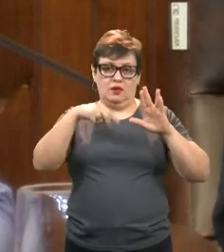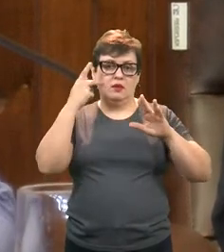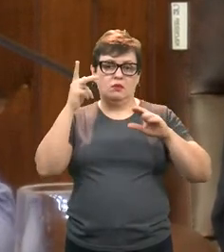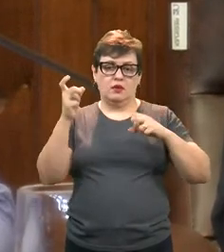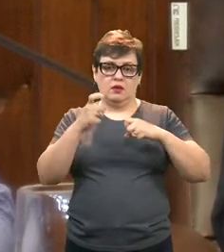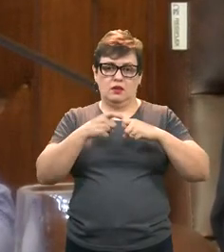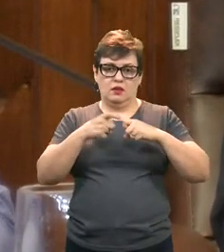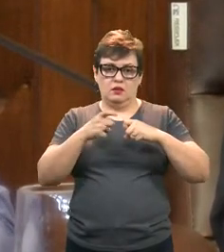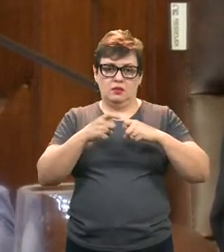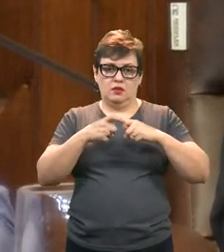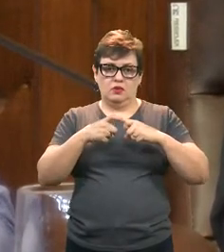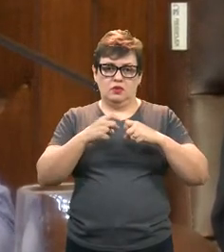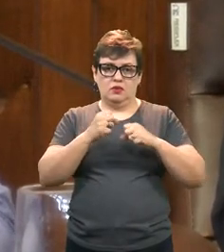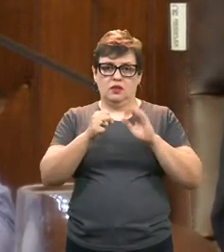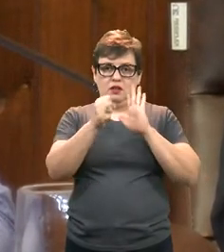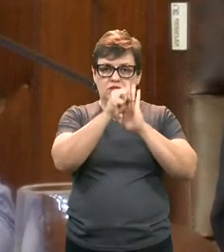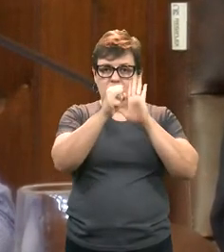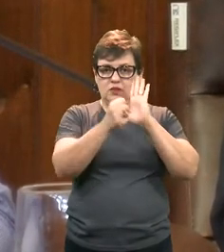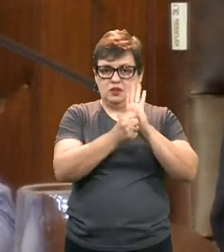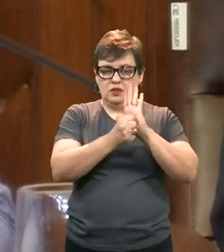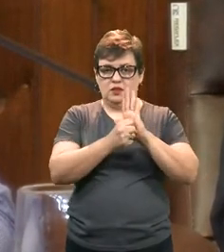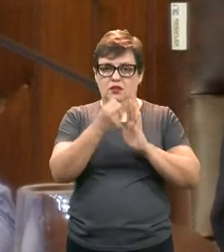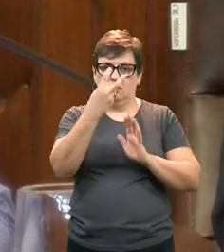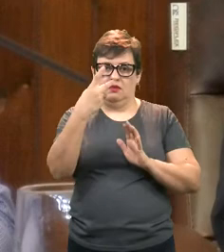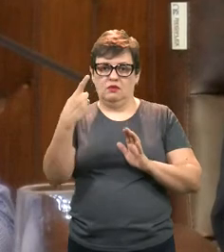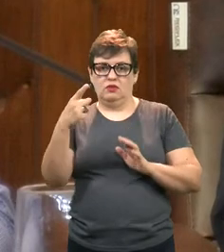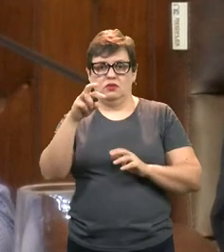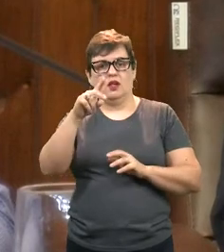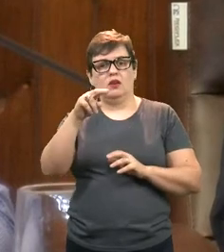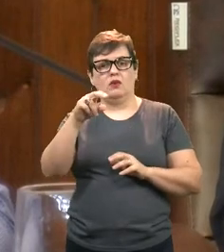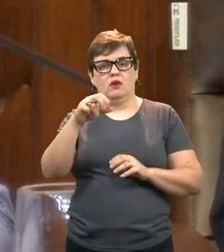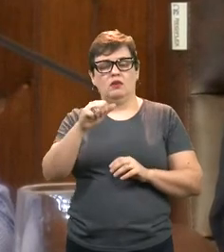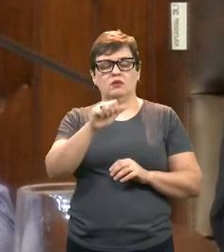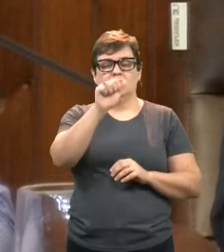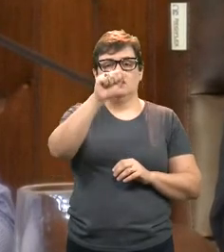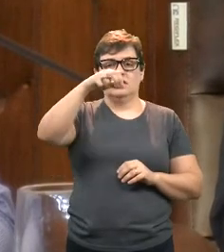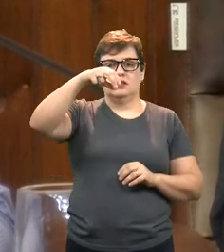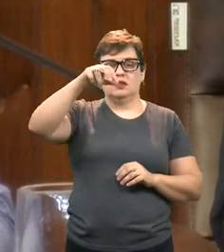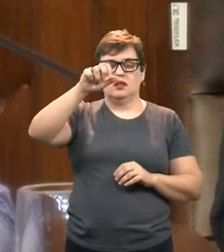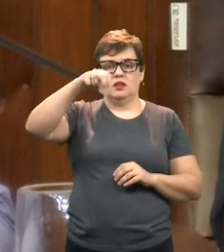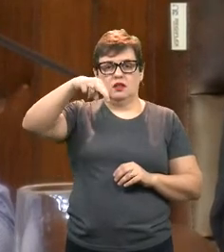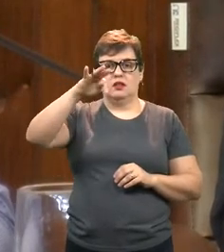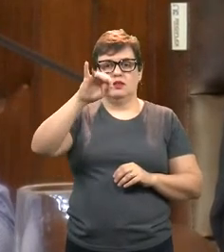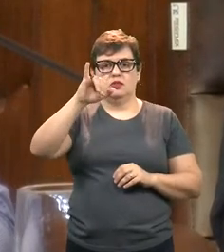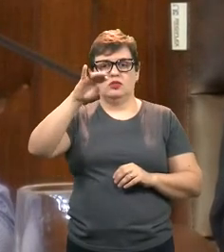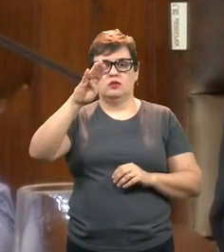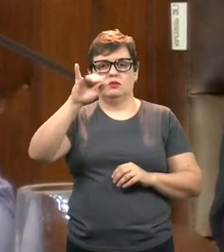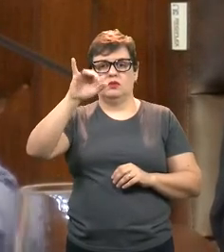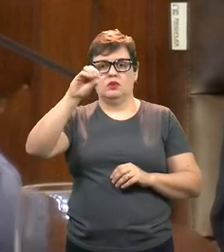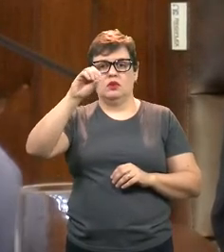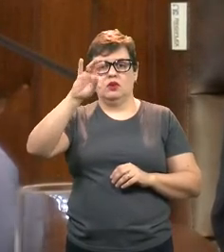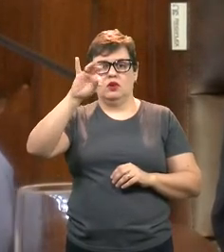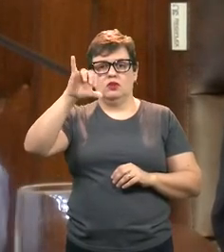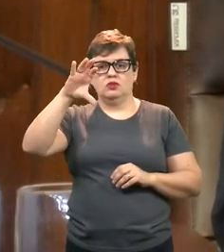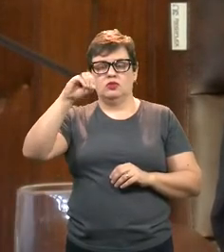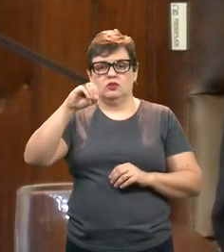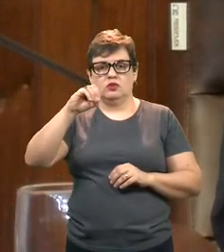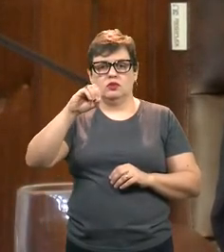os antibióticos estiveram para a medicina no século XX. Como disse, a maconha